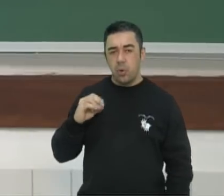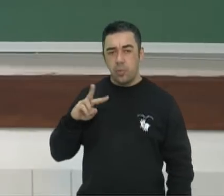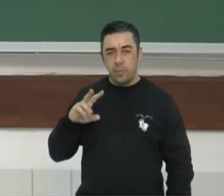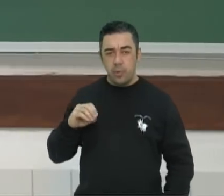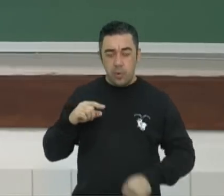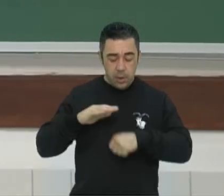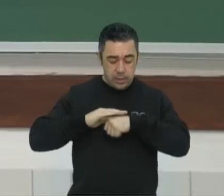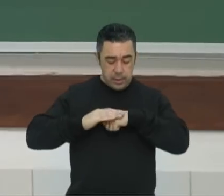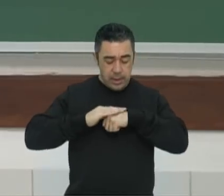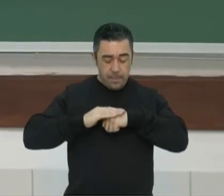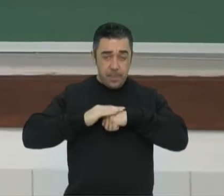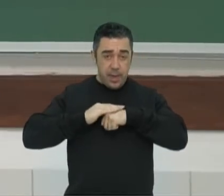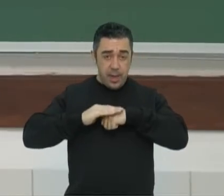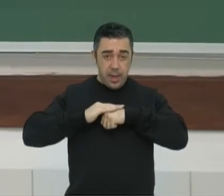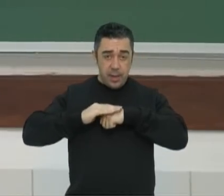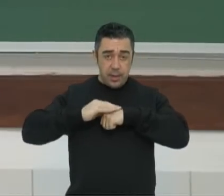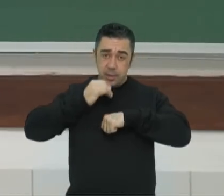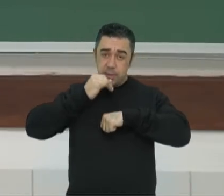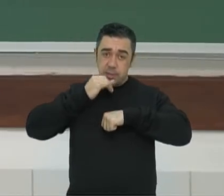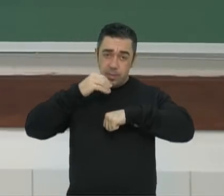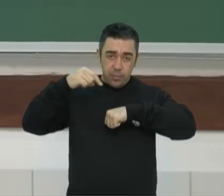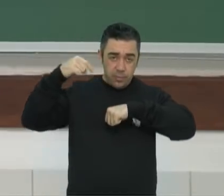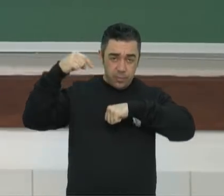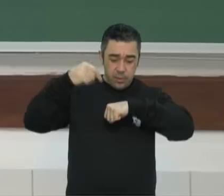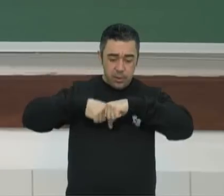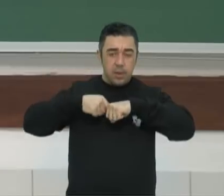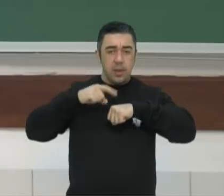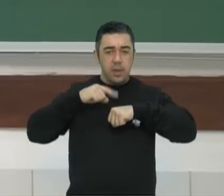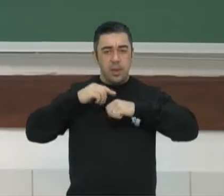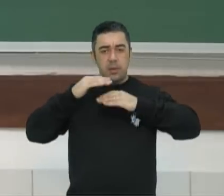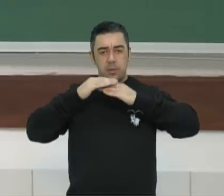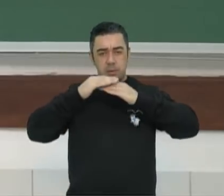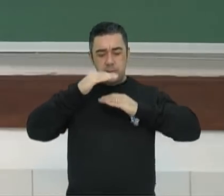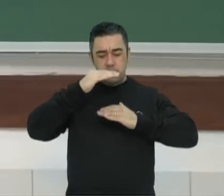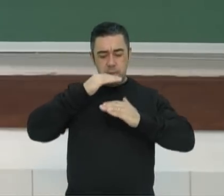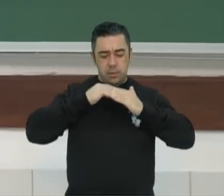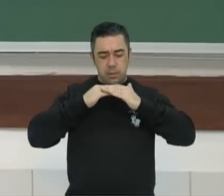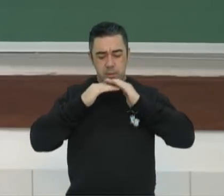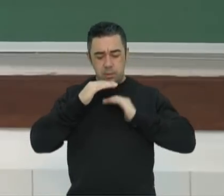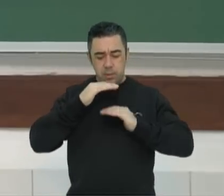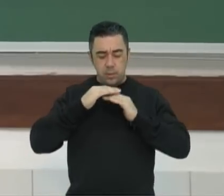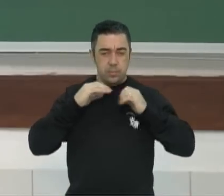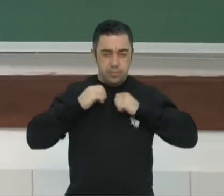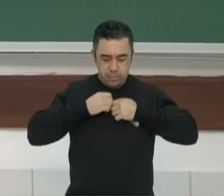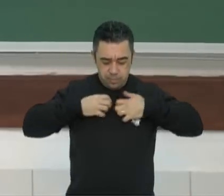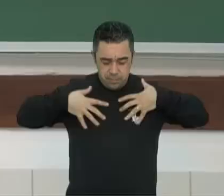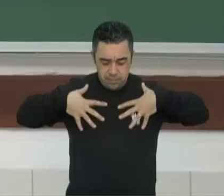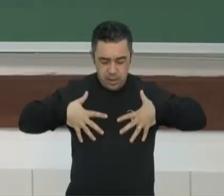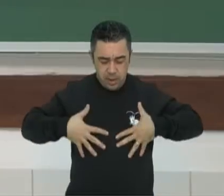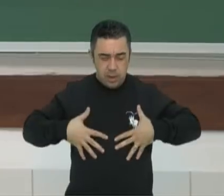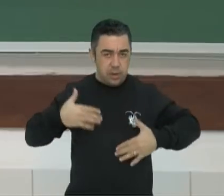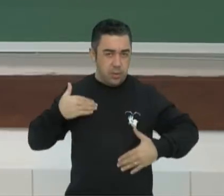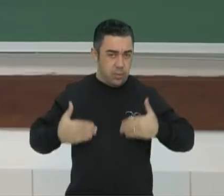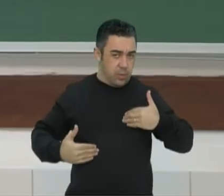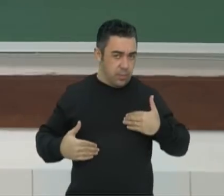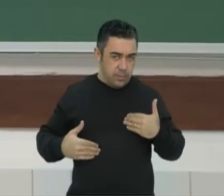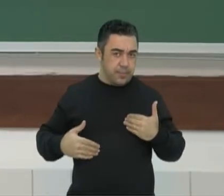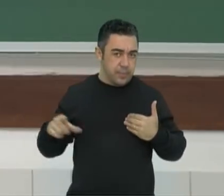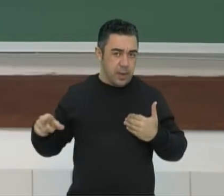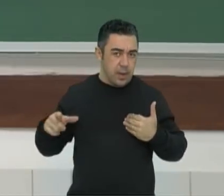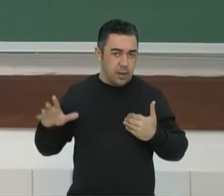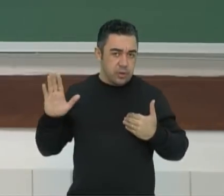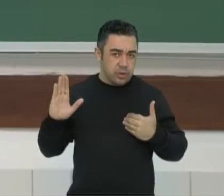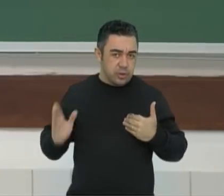pele, chegando ali na parte do tecido conjuntivo e se espalhe por todo o organismo. Então ele já tem vamos supor, essa